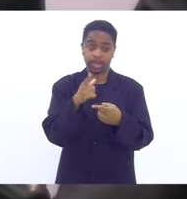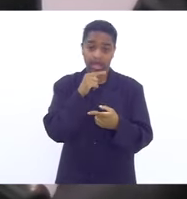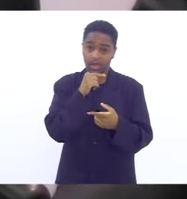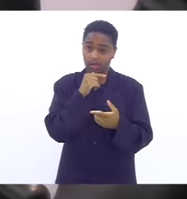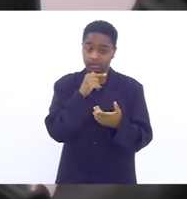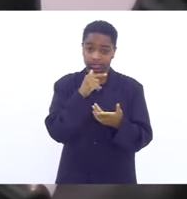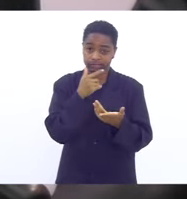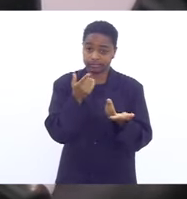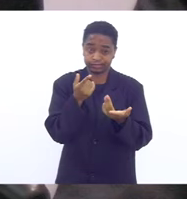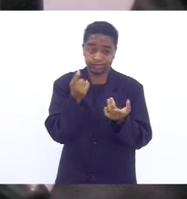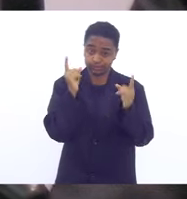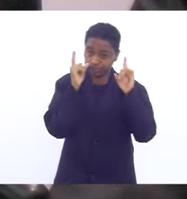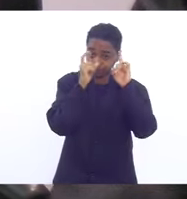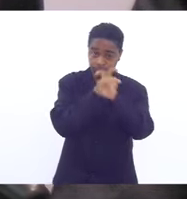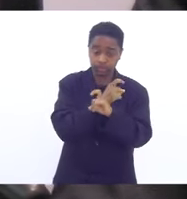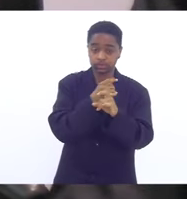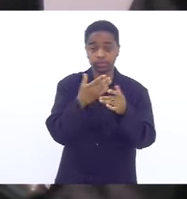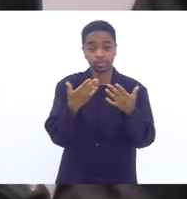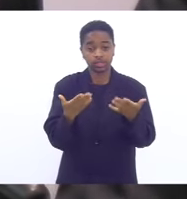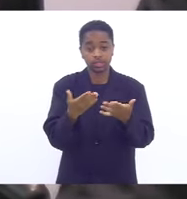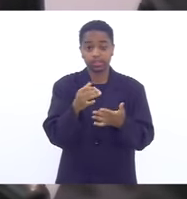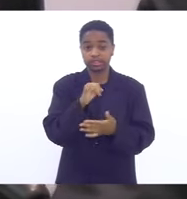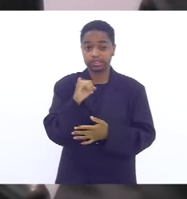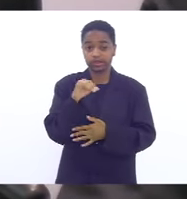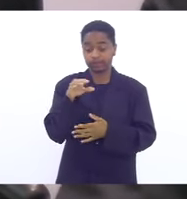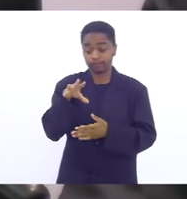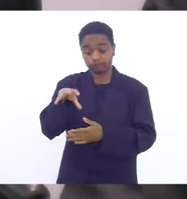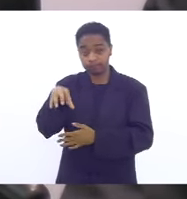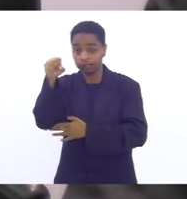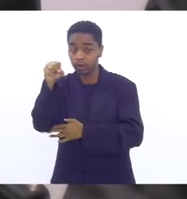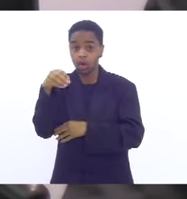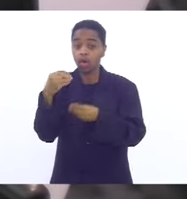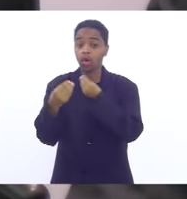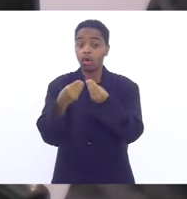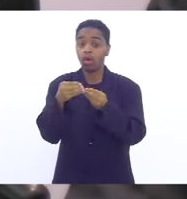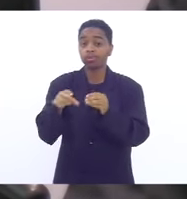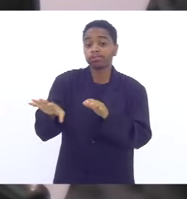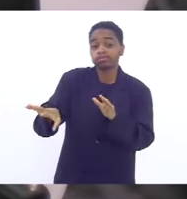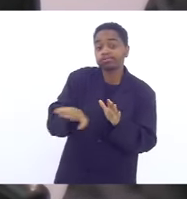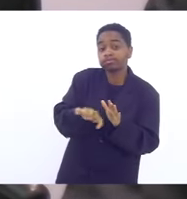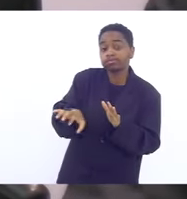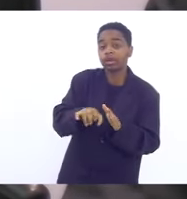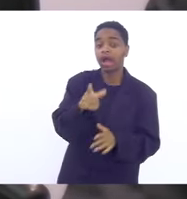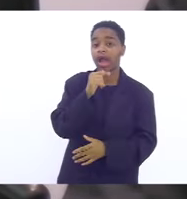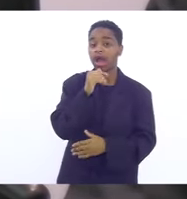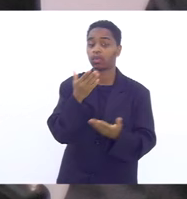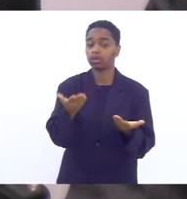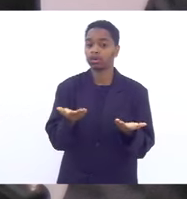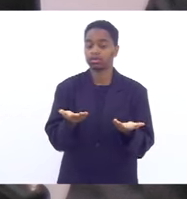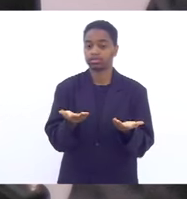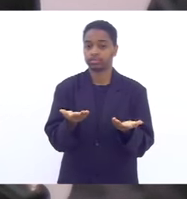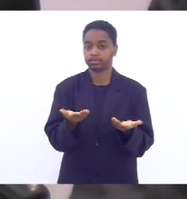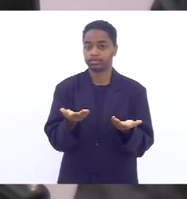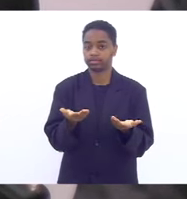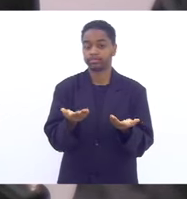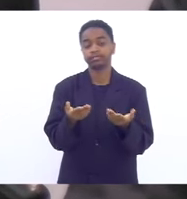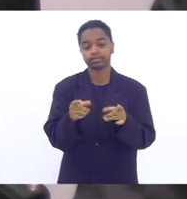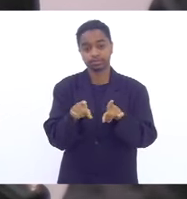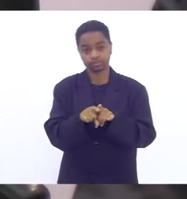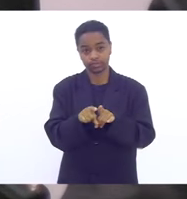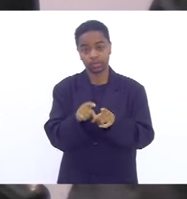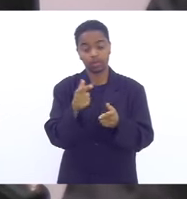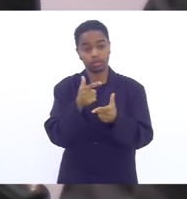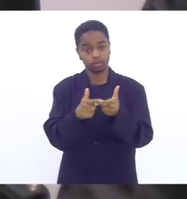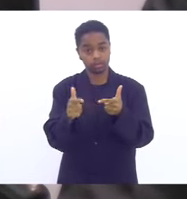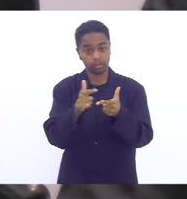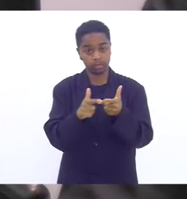precário. Então, se não tem a luz, não tem como ligar a bomba. Esse é um problema que